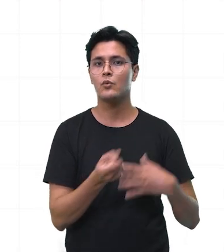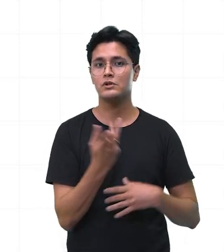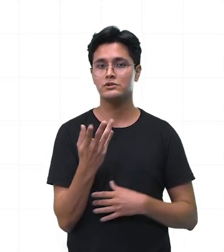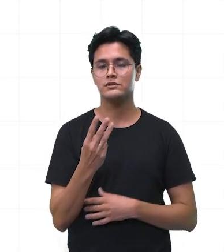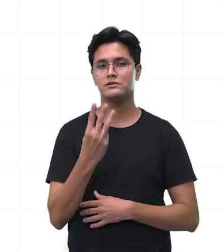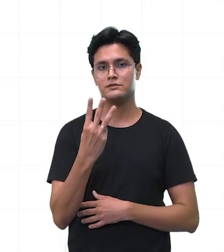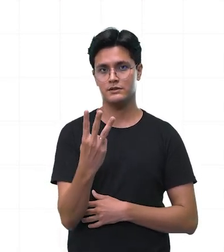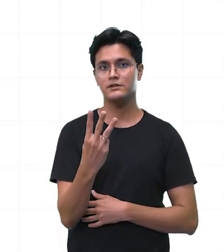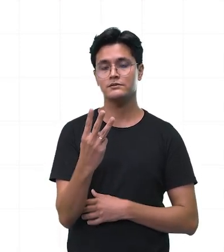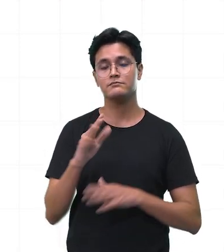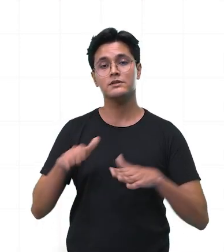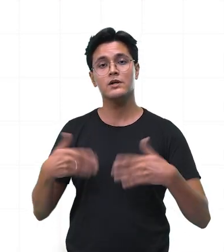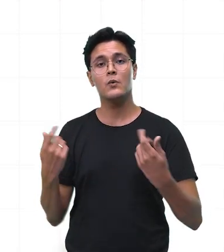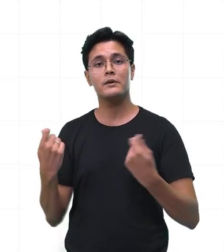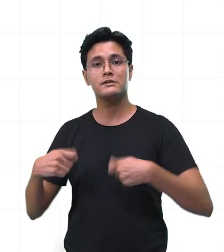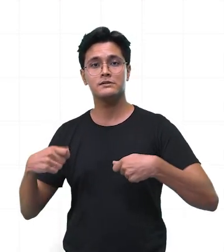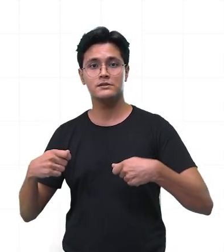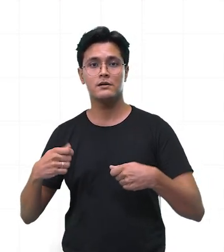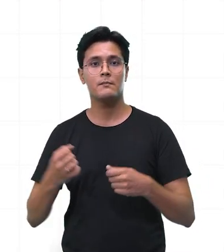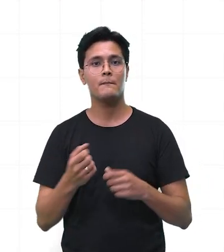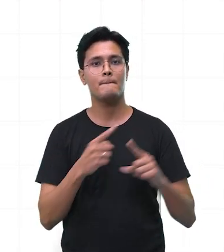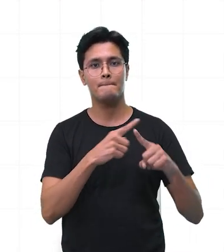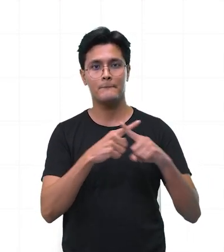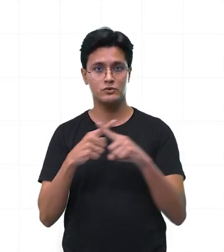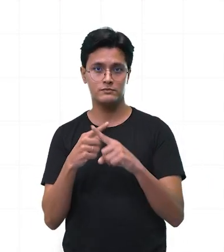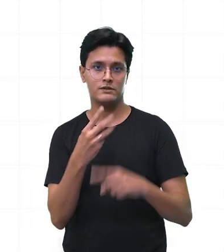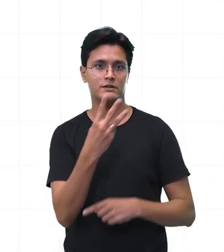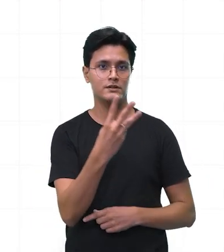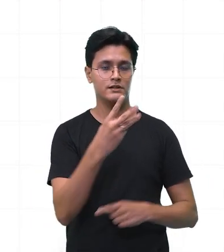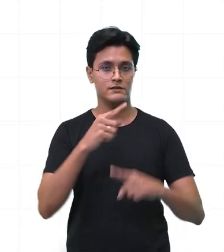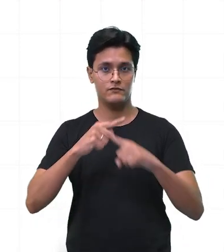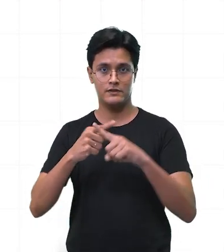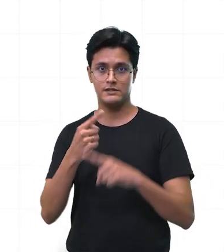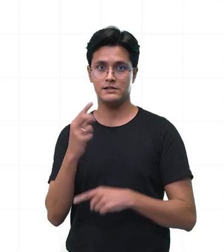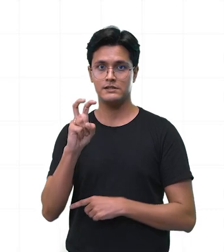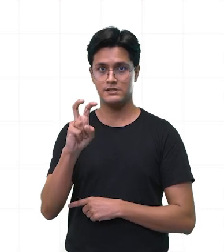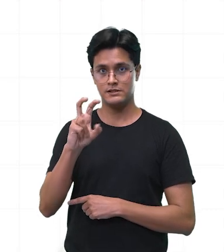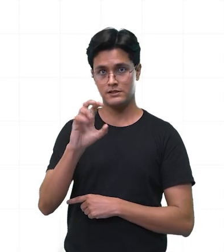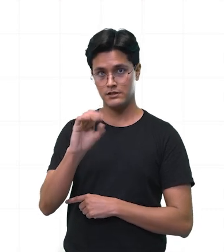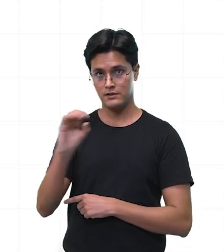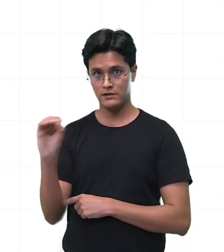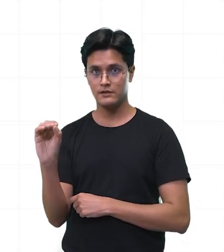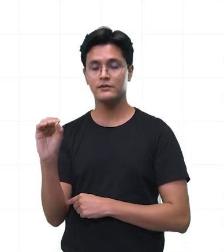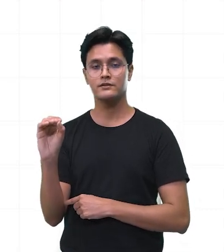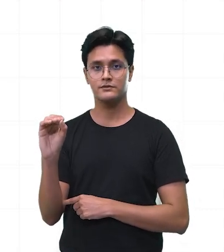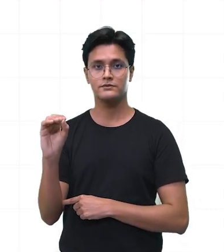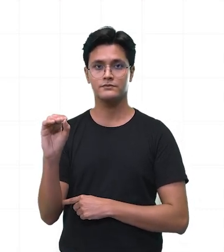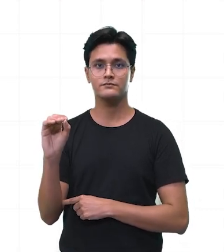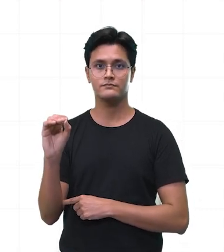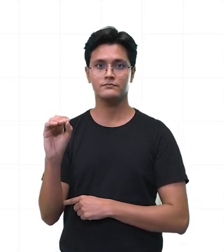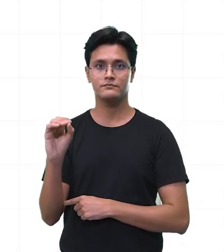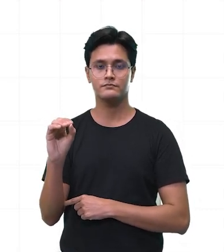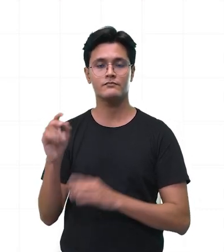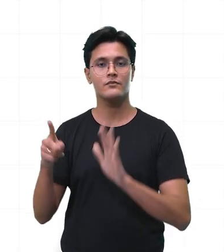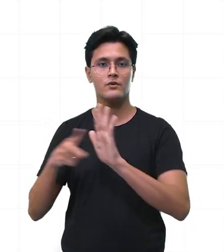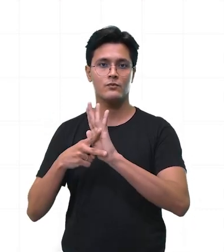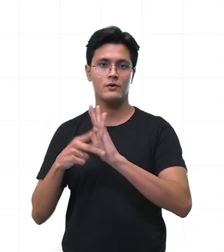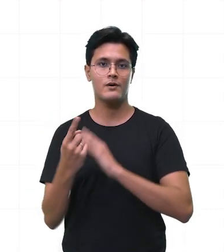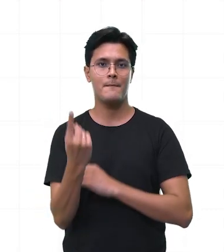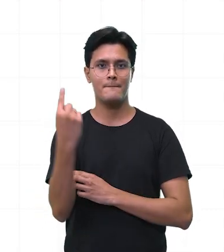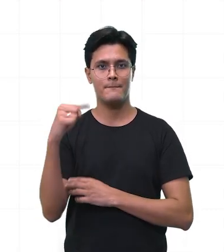vezes 500. Esse é o primeiro caso. 3 vezes 500, isso é igual